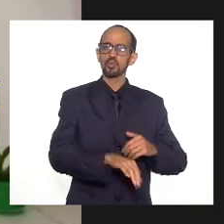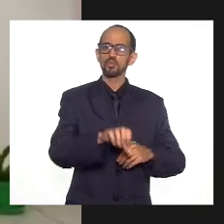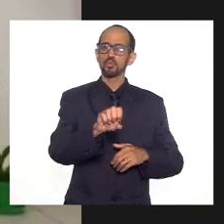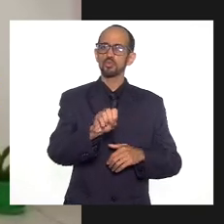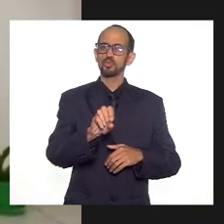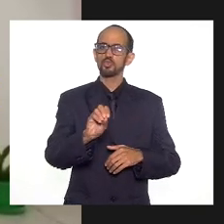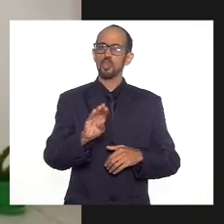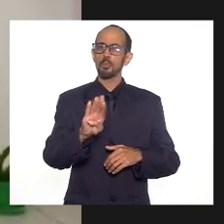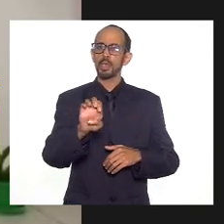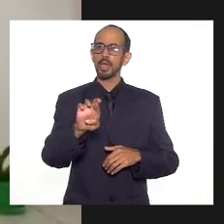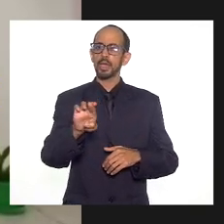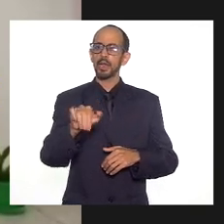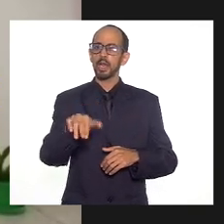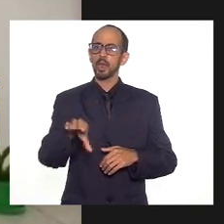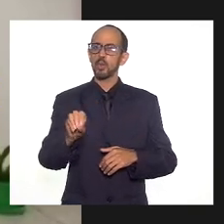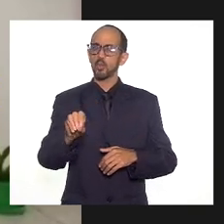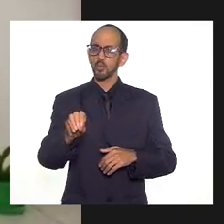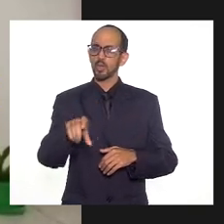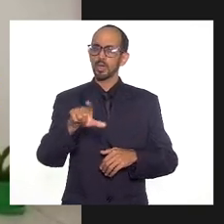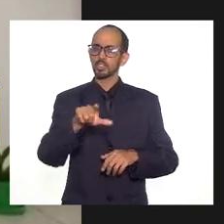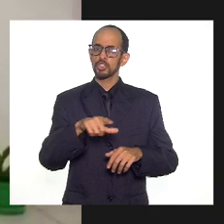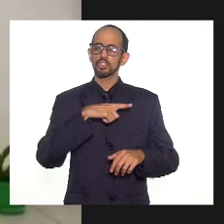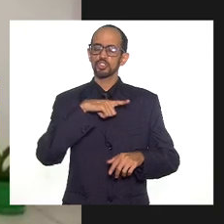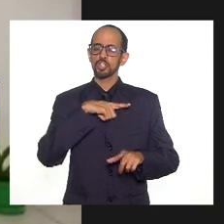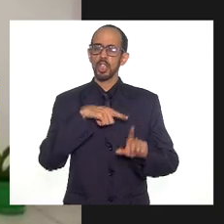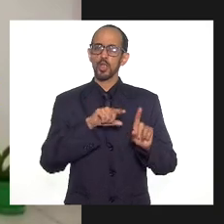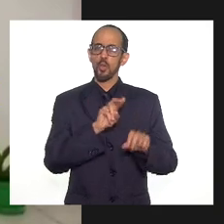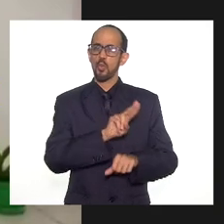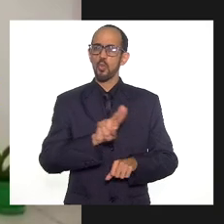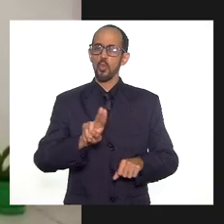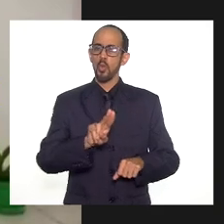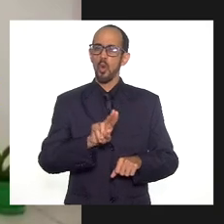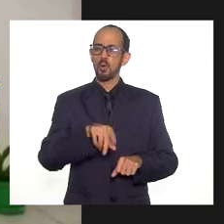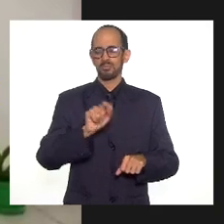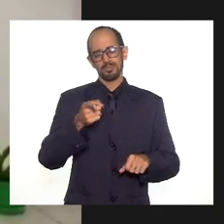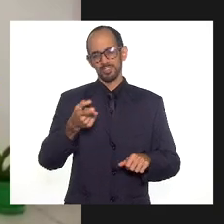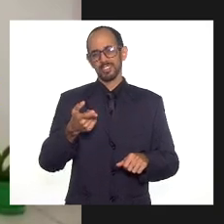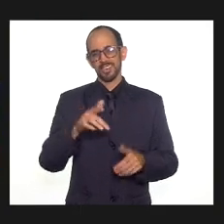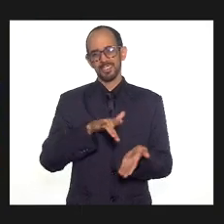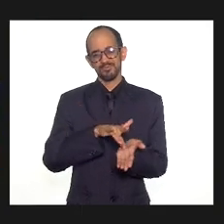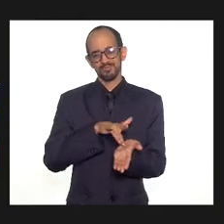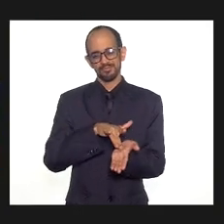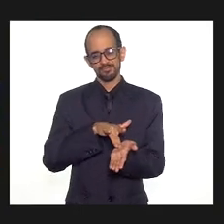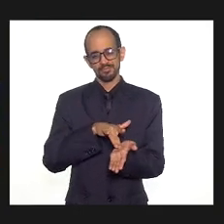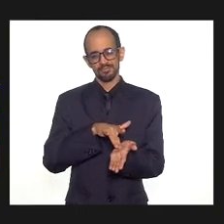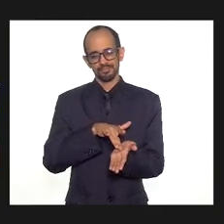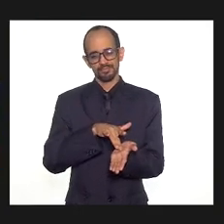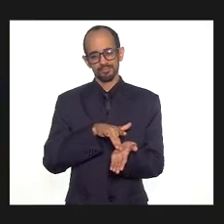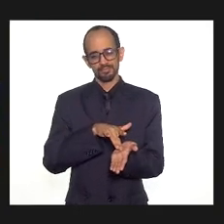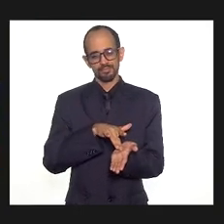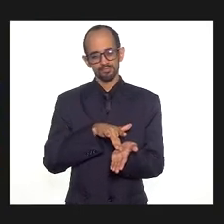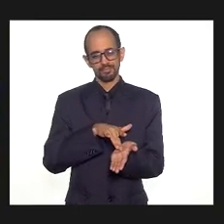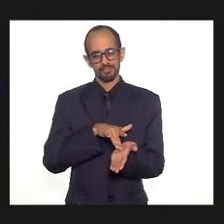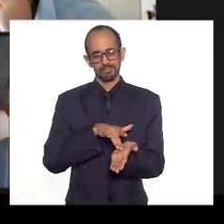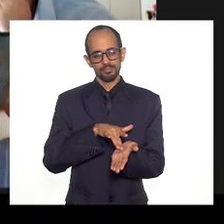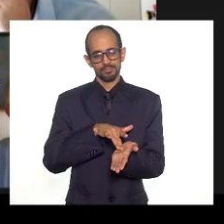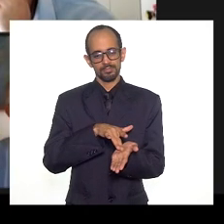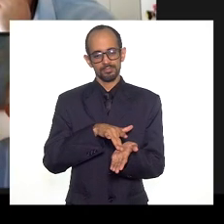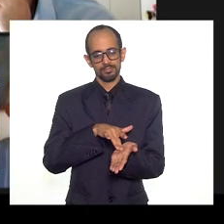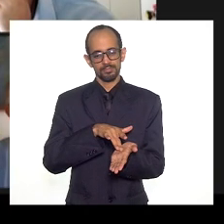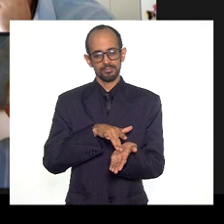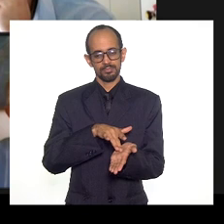a gente acaba tendo um nome fantasia que na verdade, fala do presidente. Não traz todos